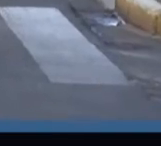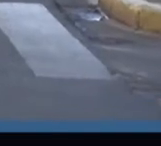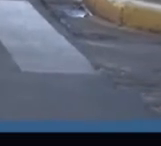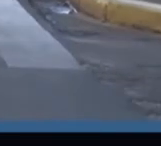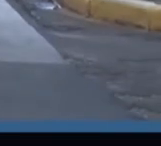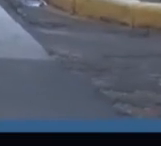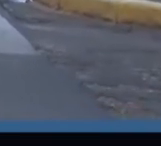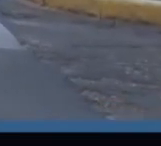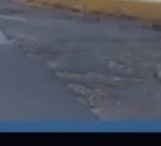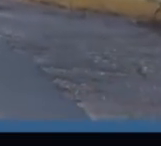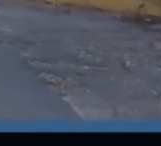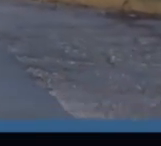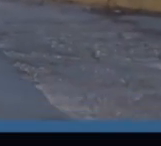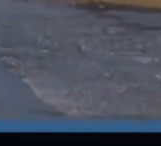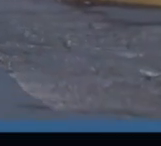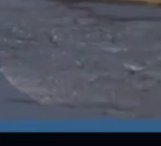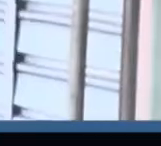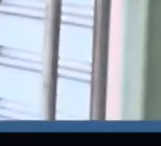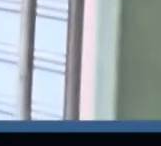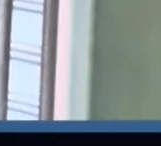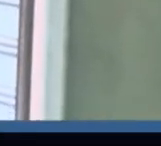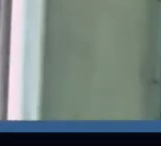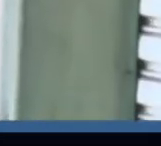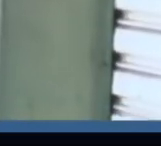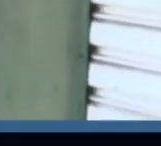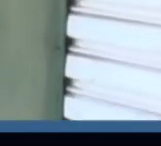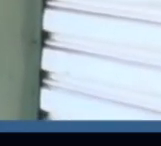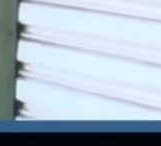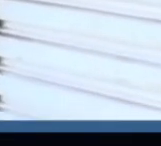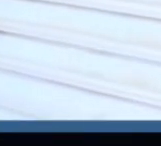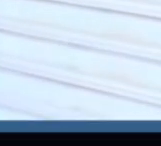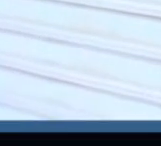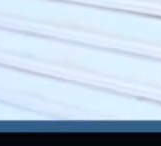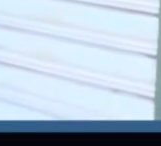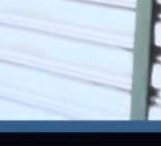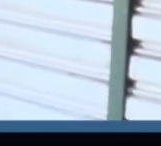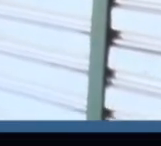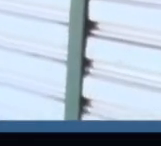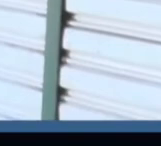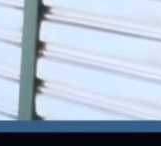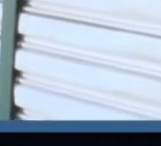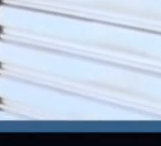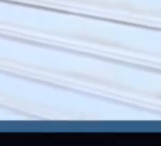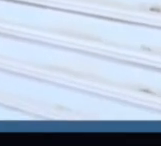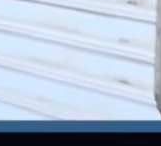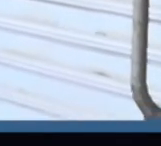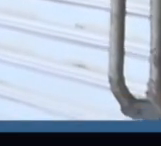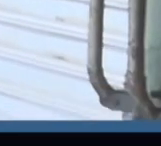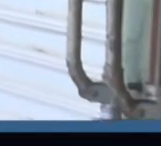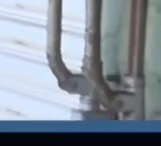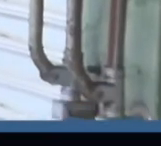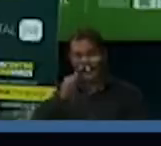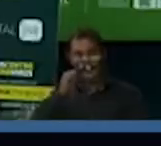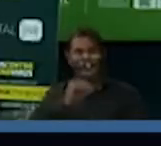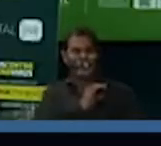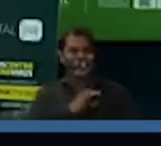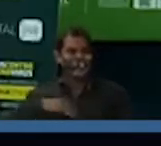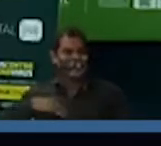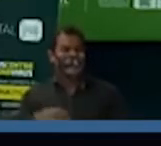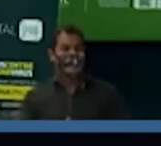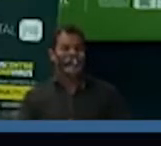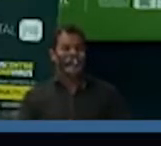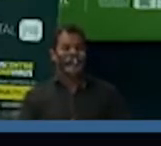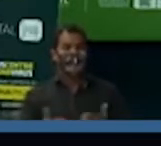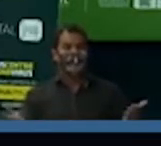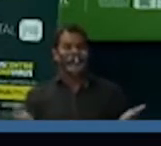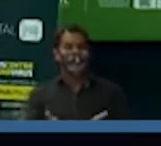recolher, segundo o secretário Geraldo Rezende, traz resultados efetivos e deve ser obedecido. Fazer